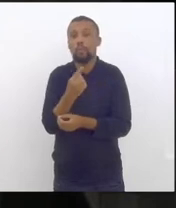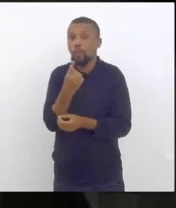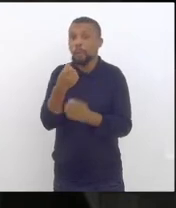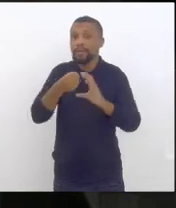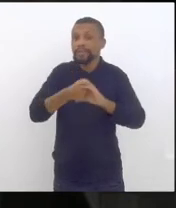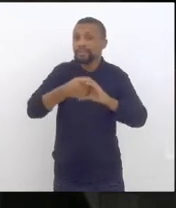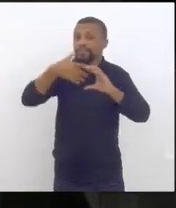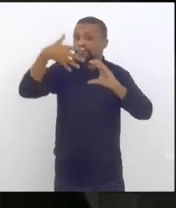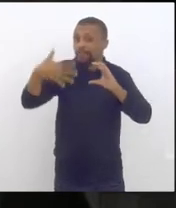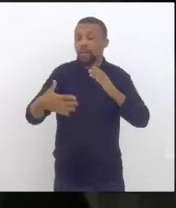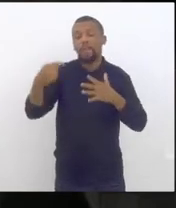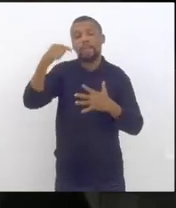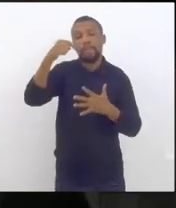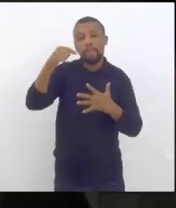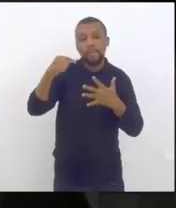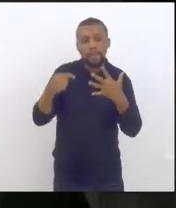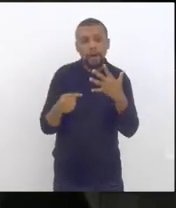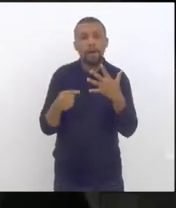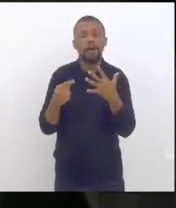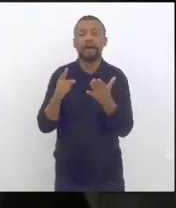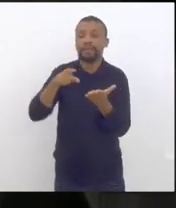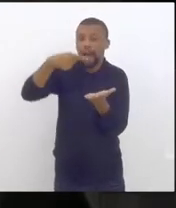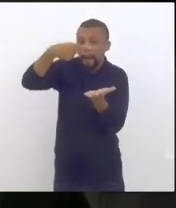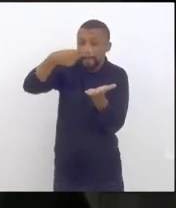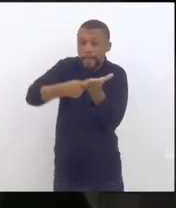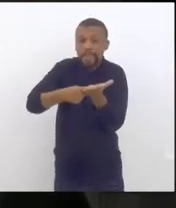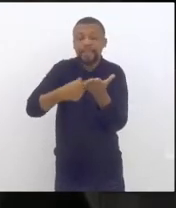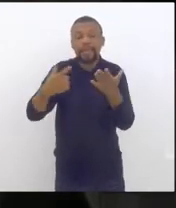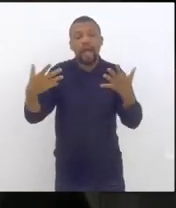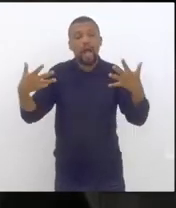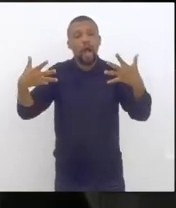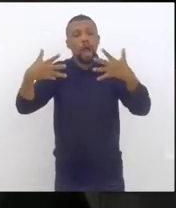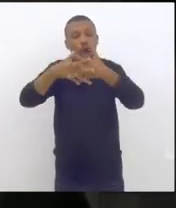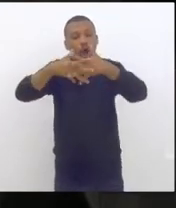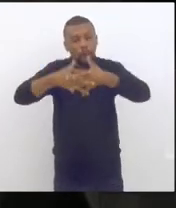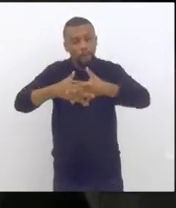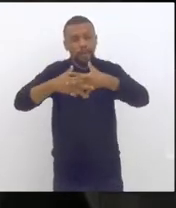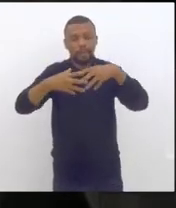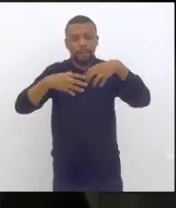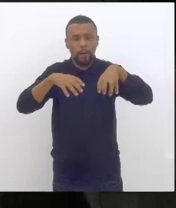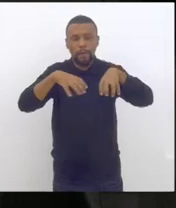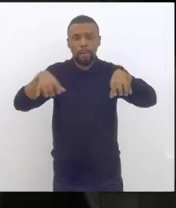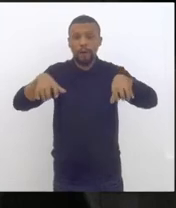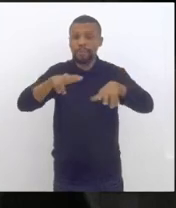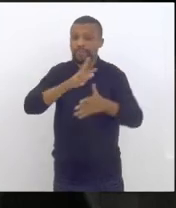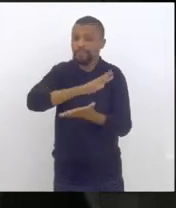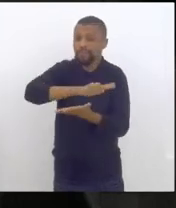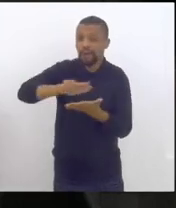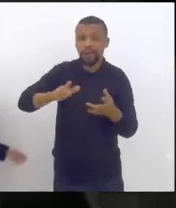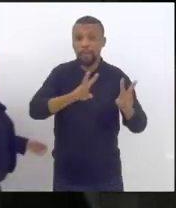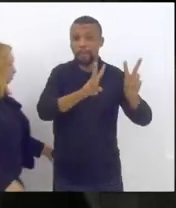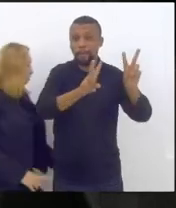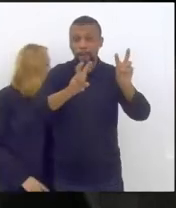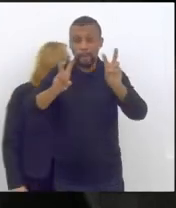elementos comum dos aspectos da agenda complexa complexa e multifacetada do desenvolvimento da Cidadania